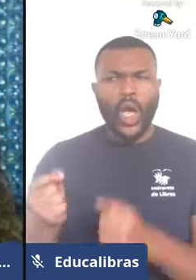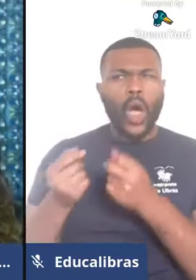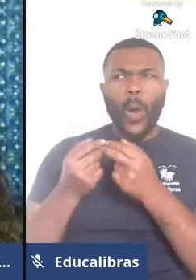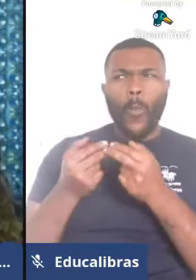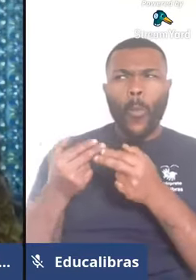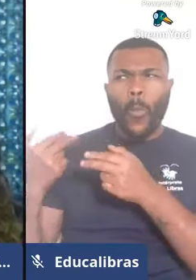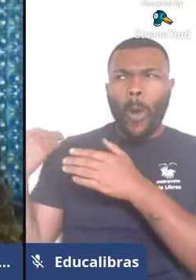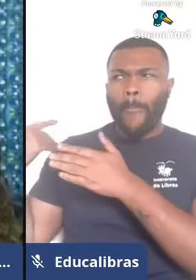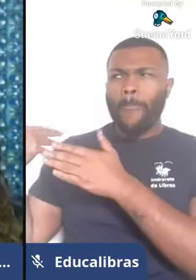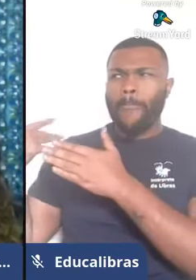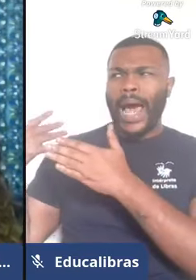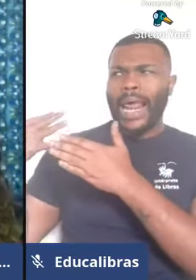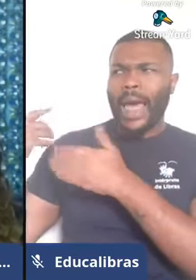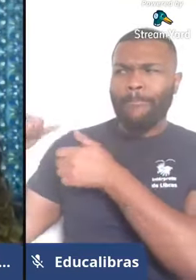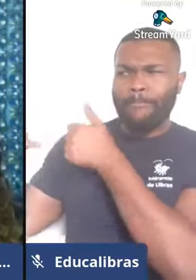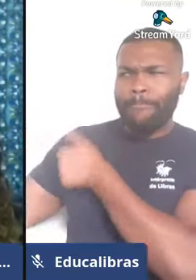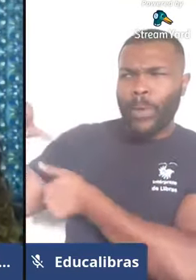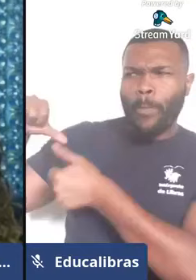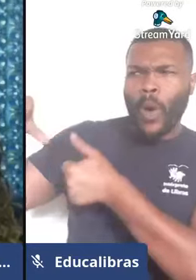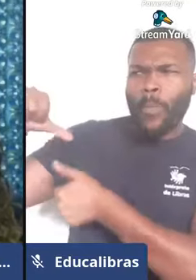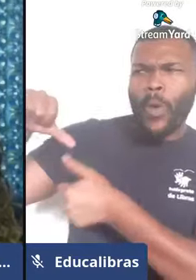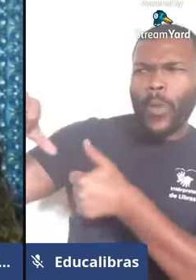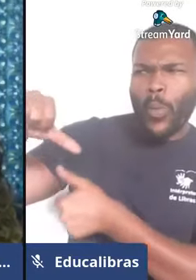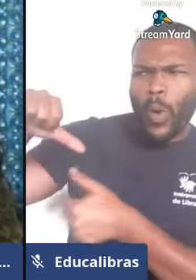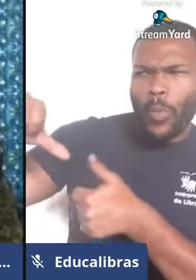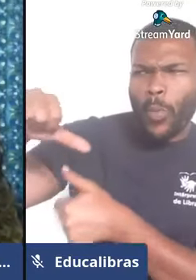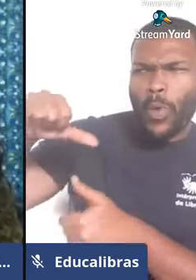mudou? Mudou.